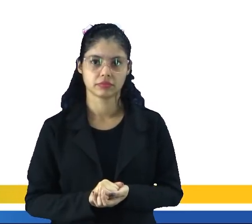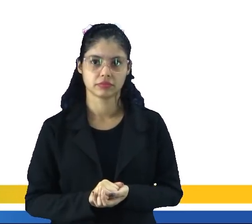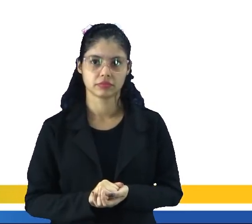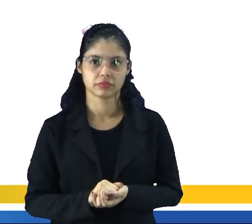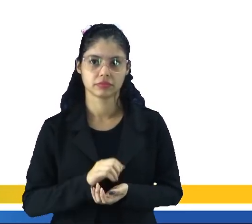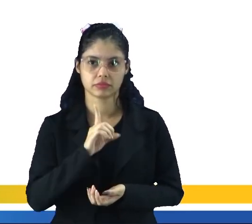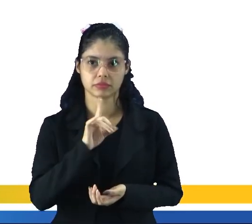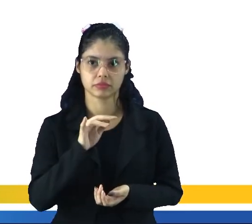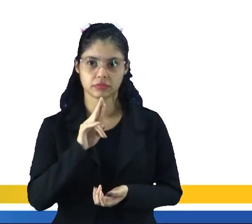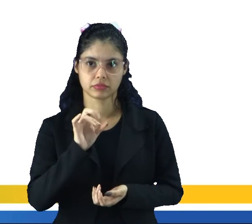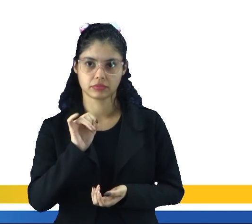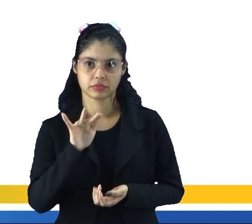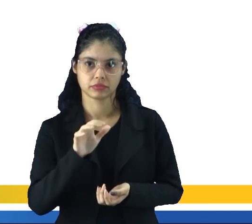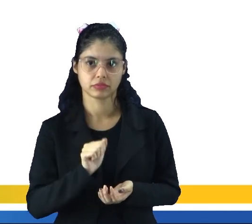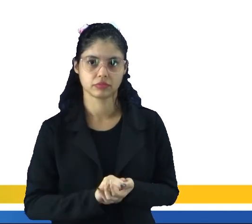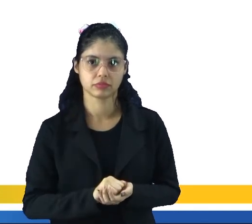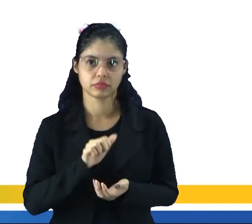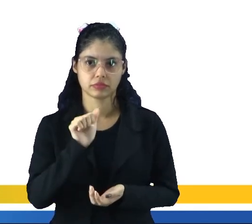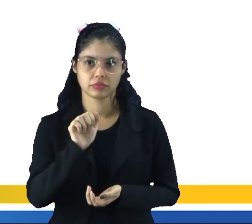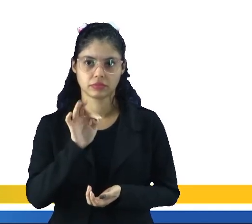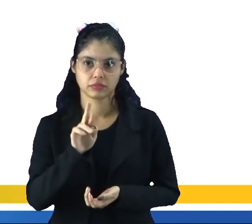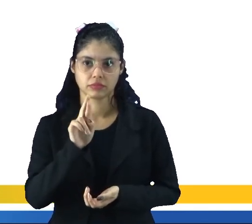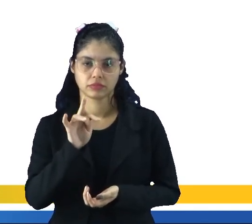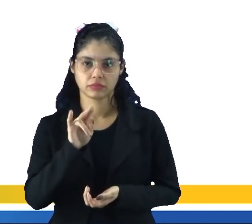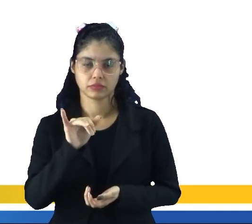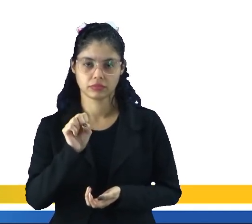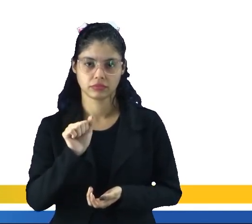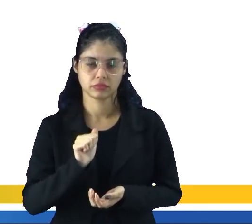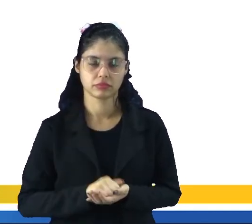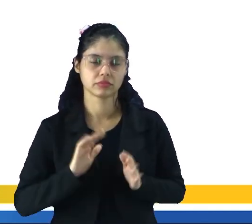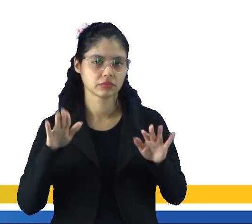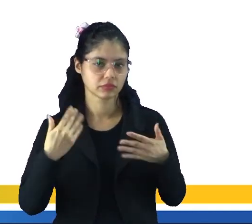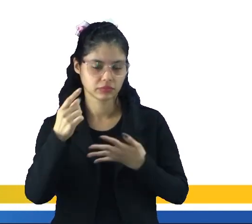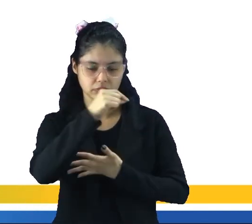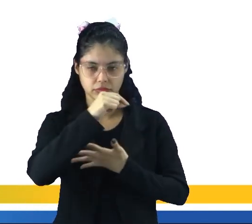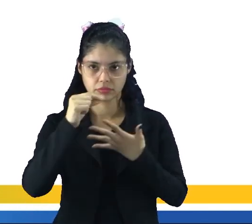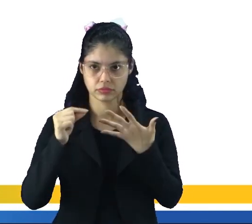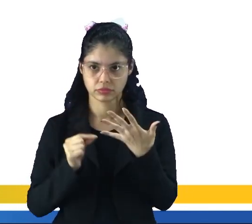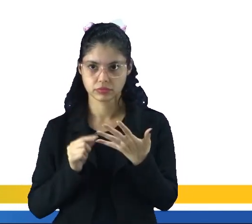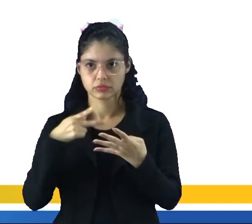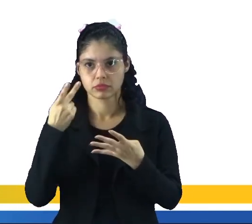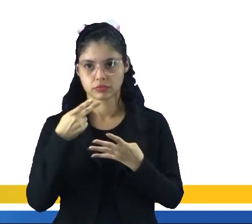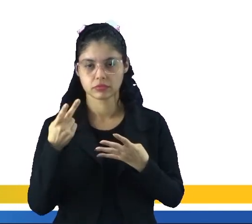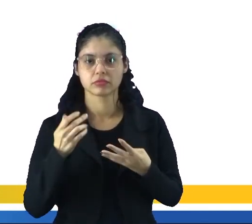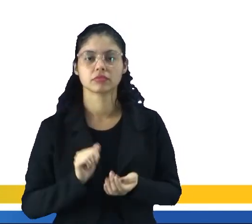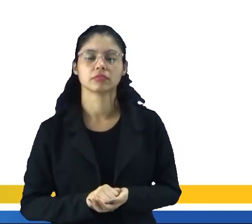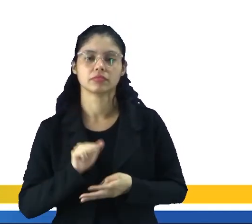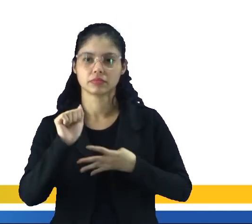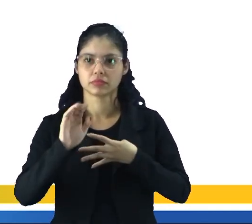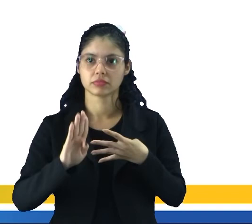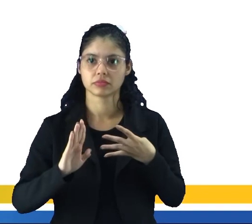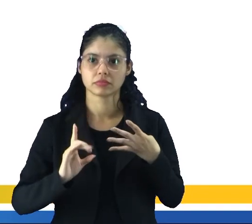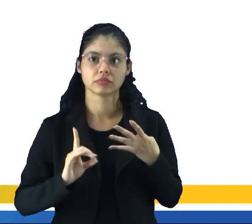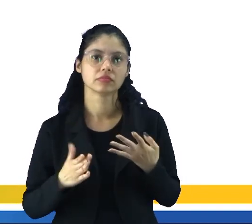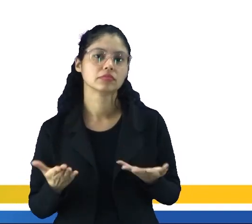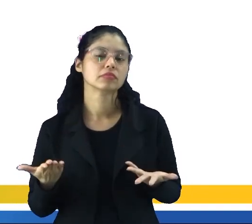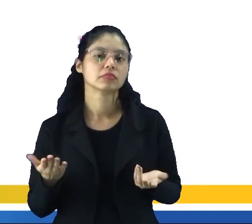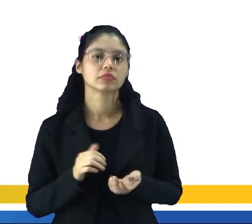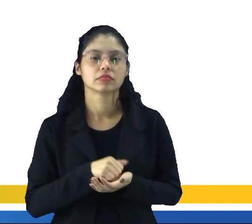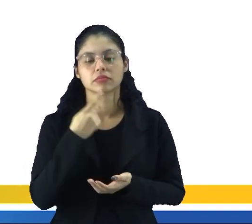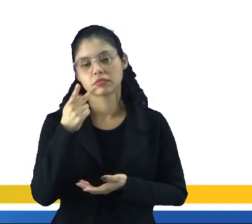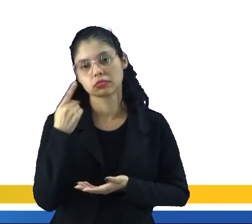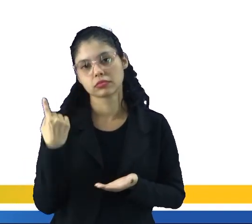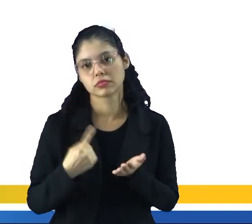Era Dionísio? Ou era Ártemis? Né? Qual que a gente falou aqui na aula que, né,